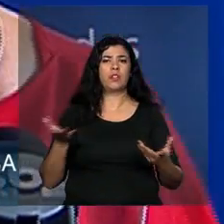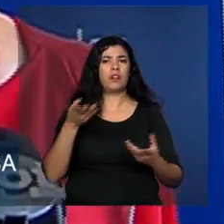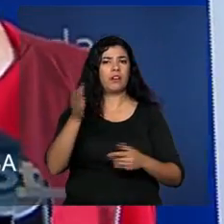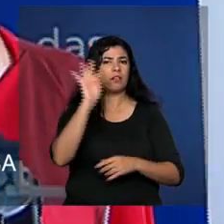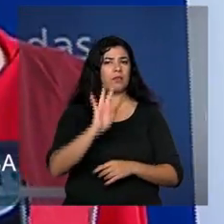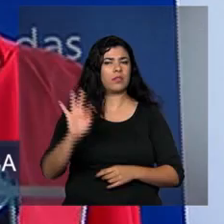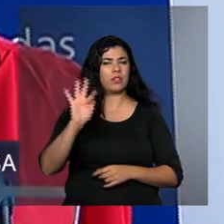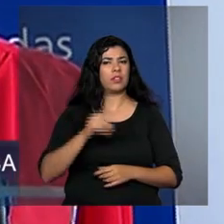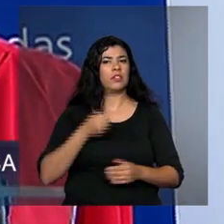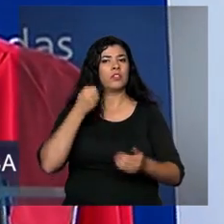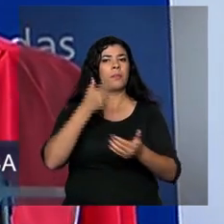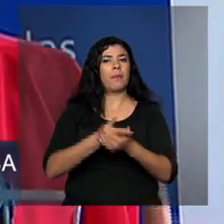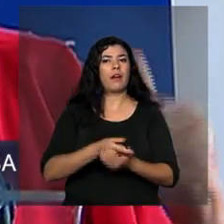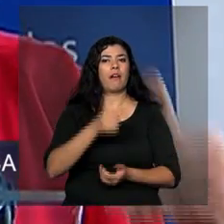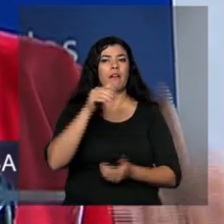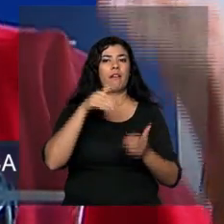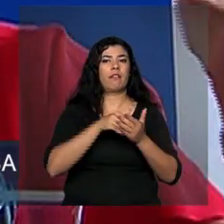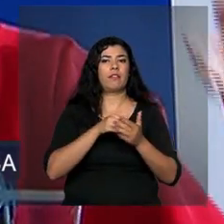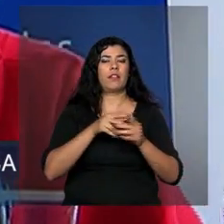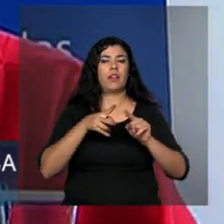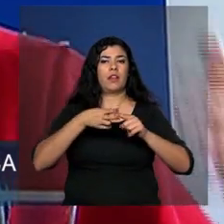bancamos reajuste até 6,5.